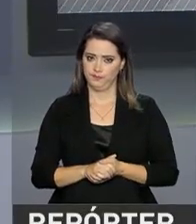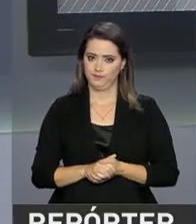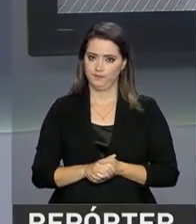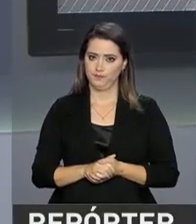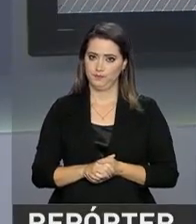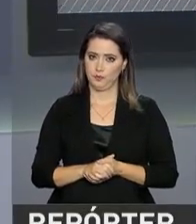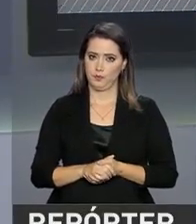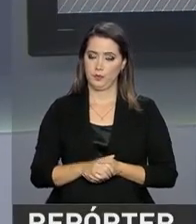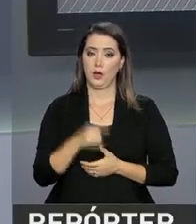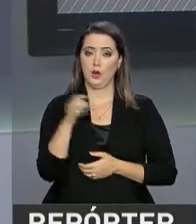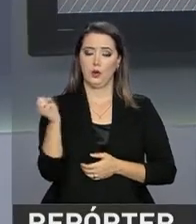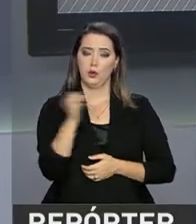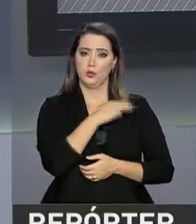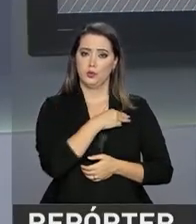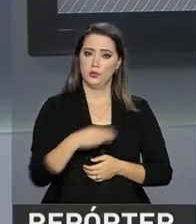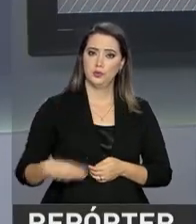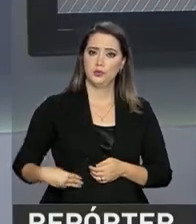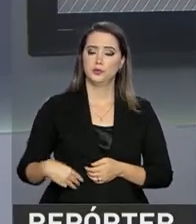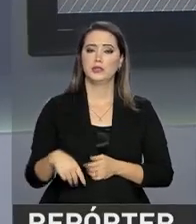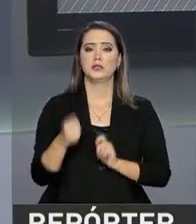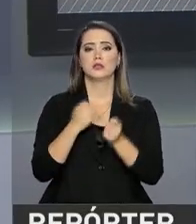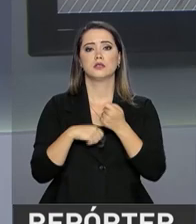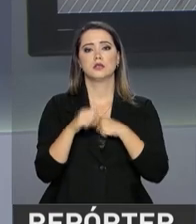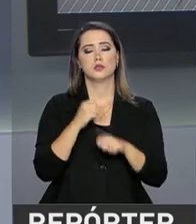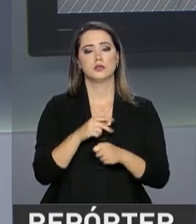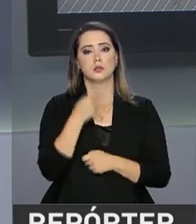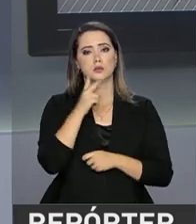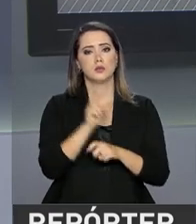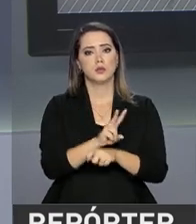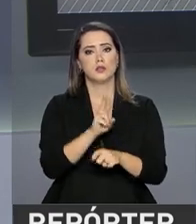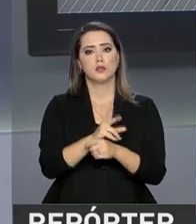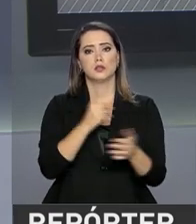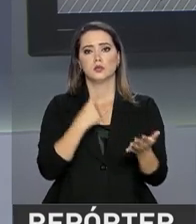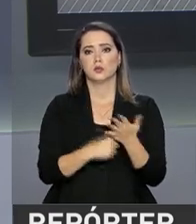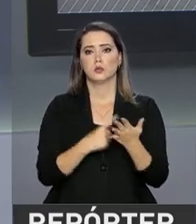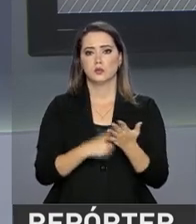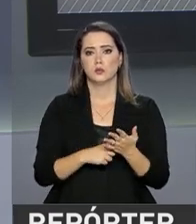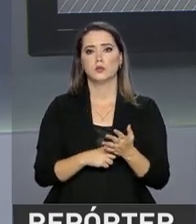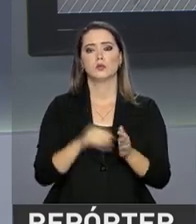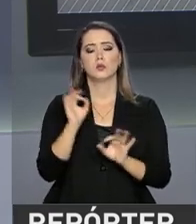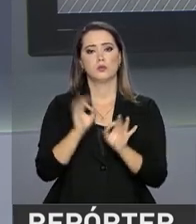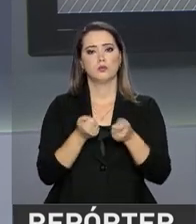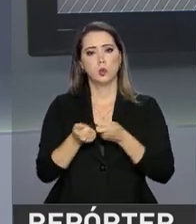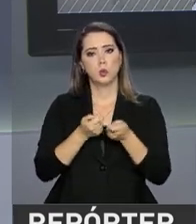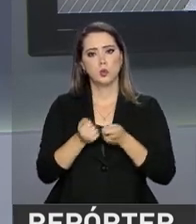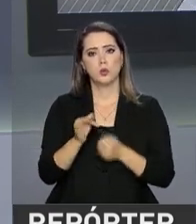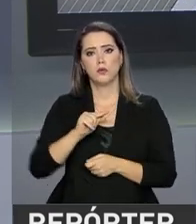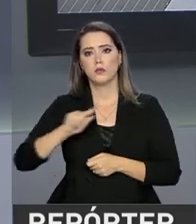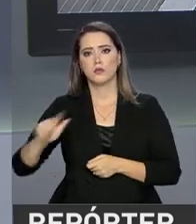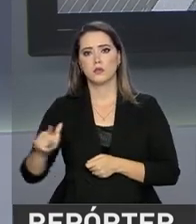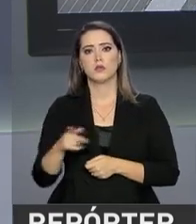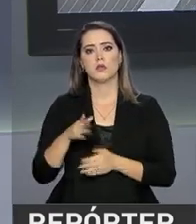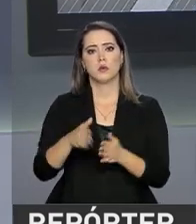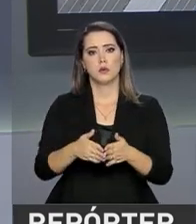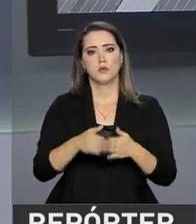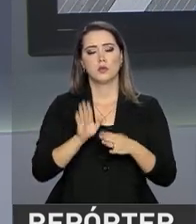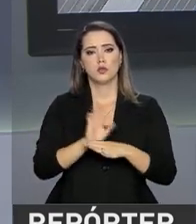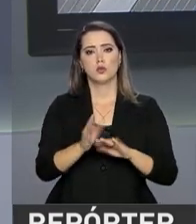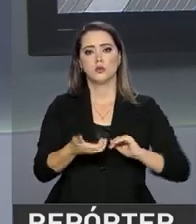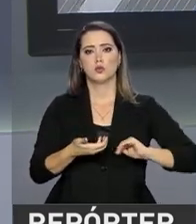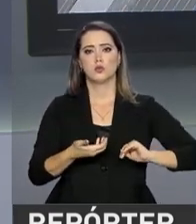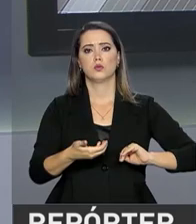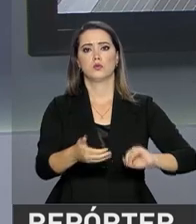ministro da Fazenda, Eduardo Gardia, defende o compromisso absoluto do governo com a disciplina fiscal e pede o apoio do